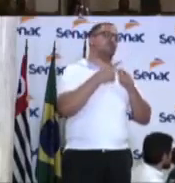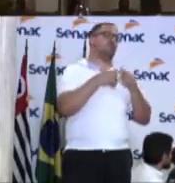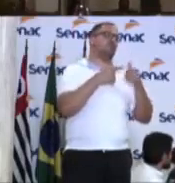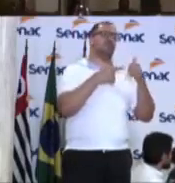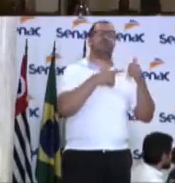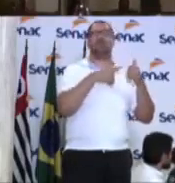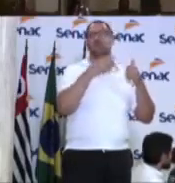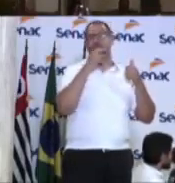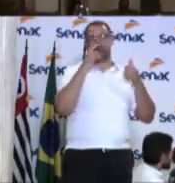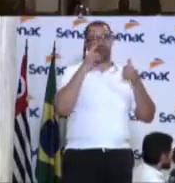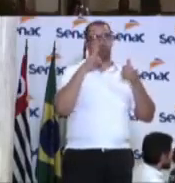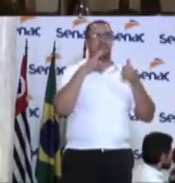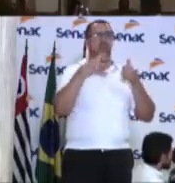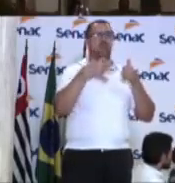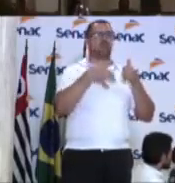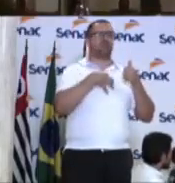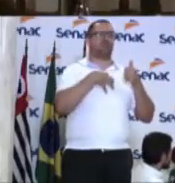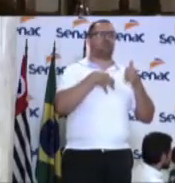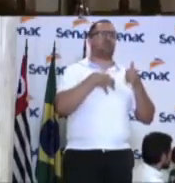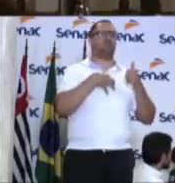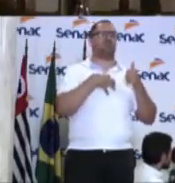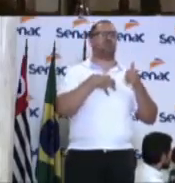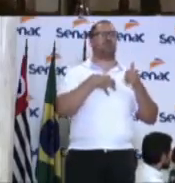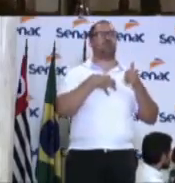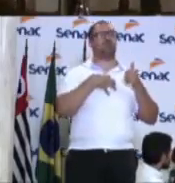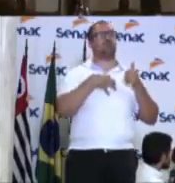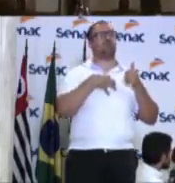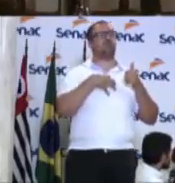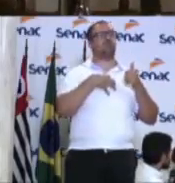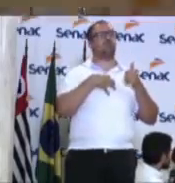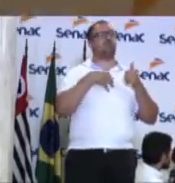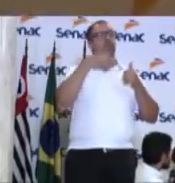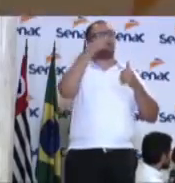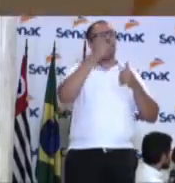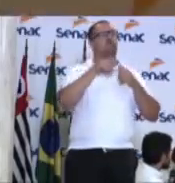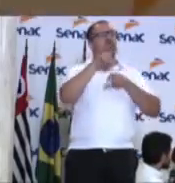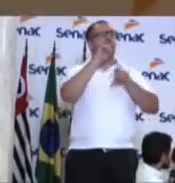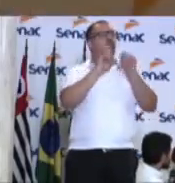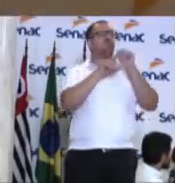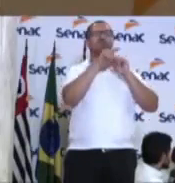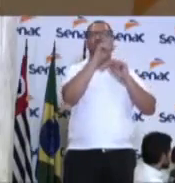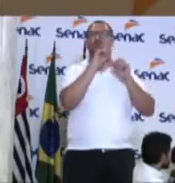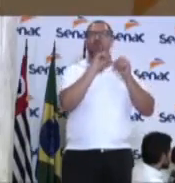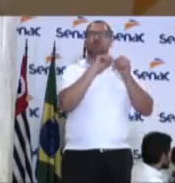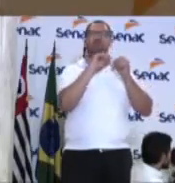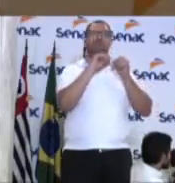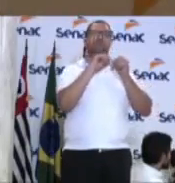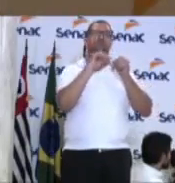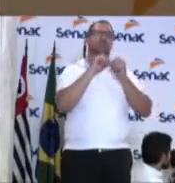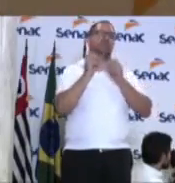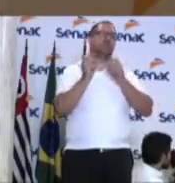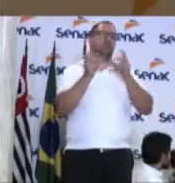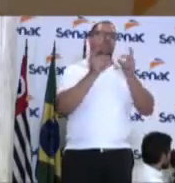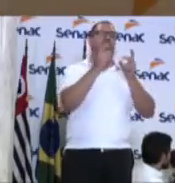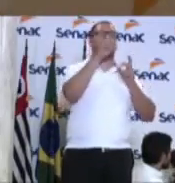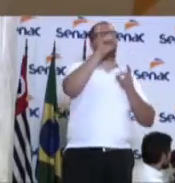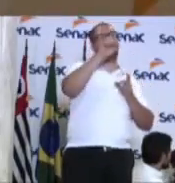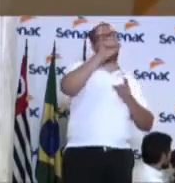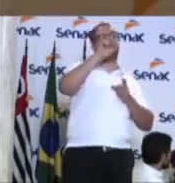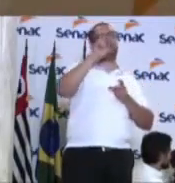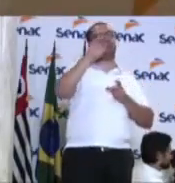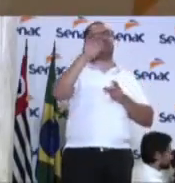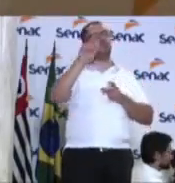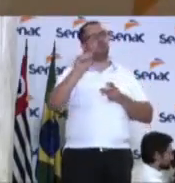nessa encruzilhada aí E a solução que a gente chegou foi lançar um seriado, hoje todo mundo sabe que é o Polo,